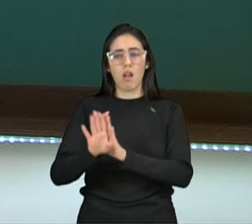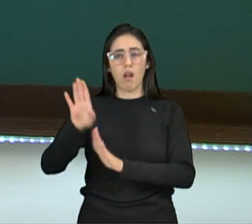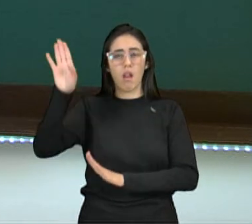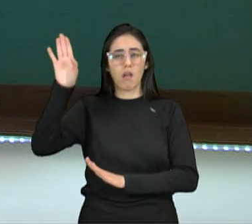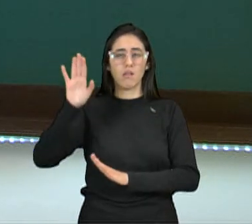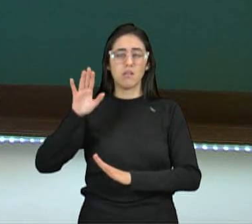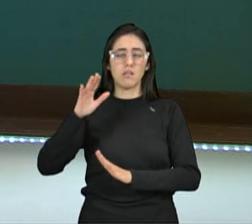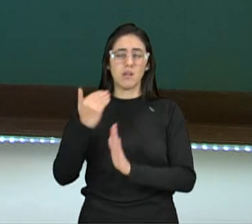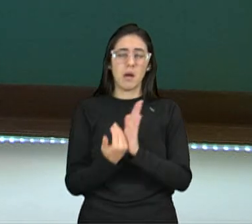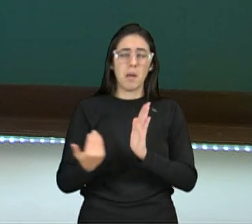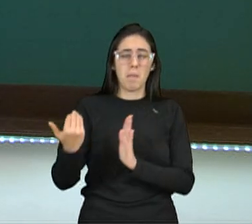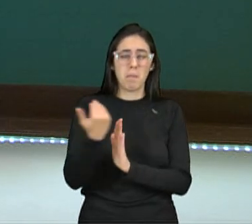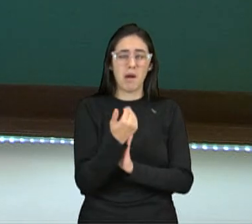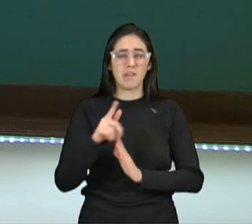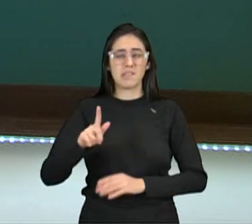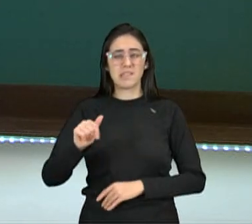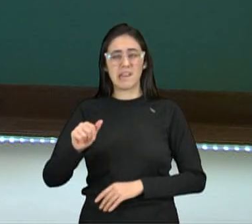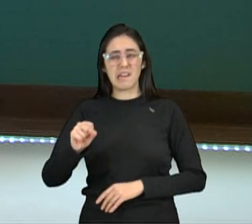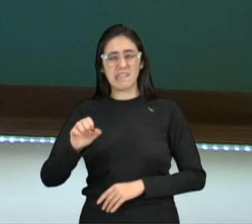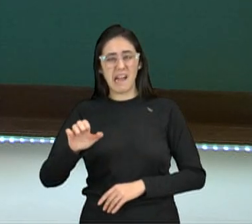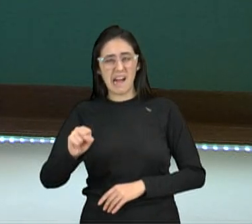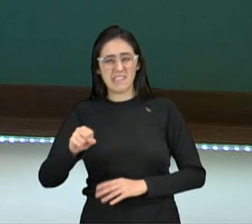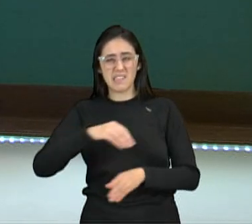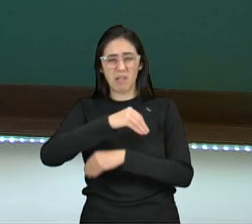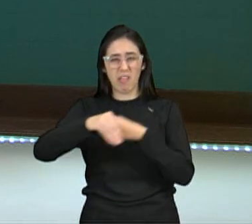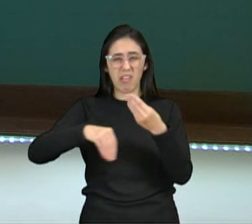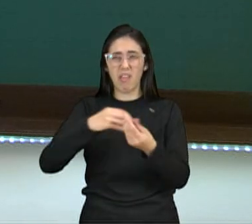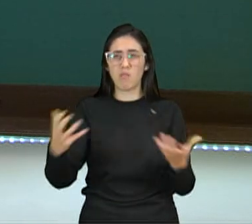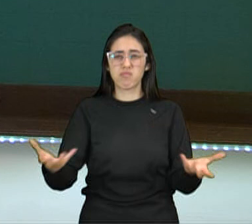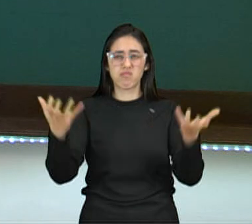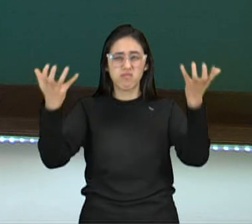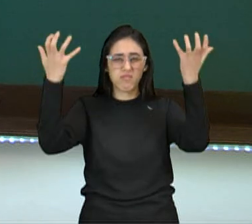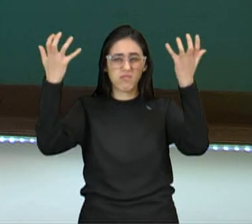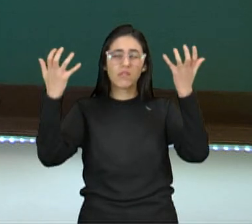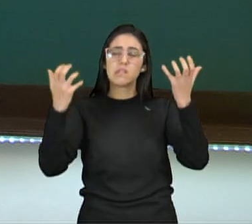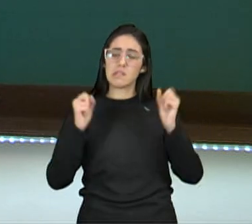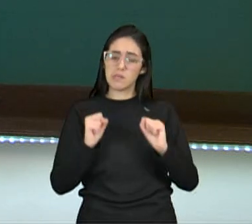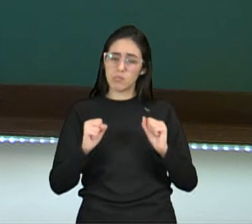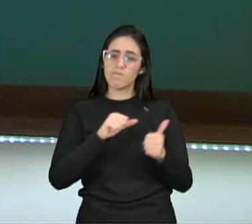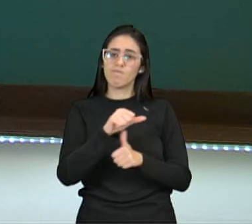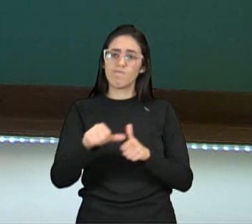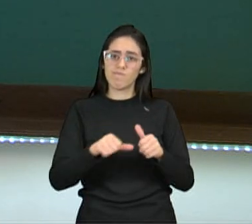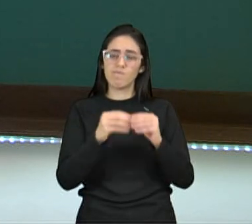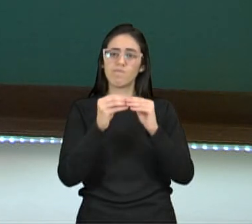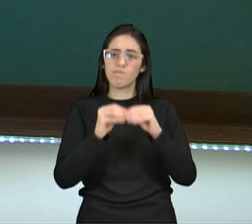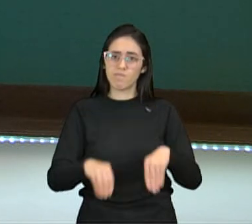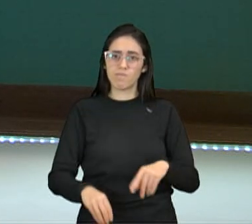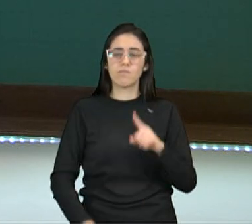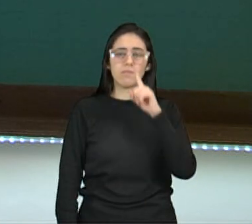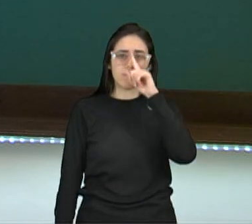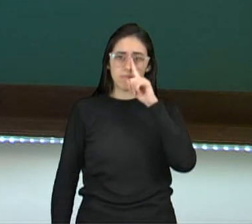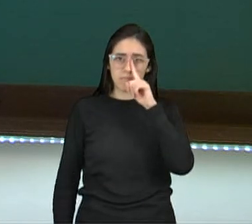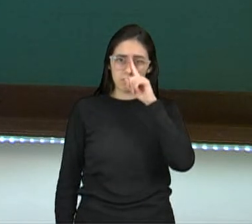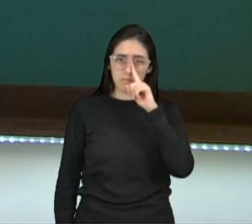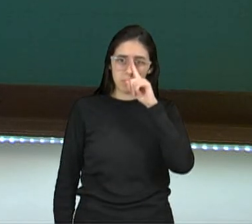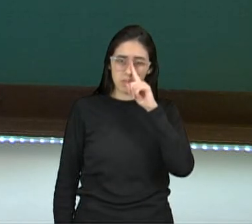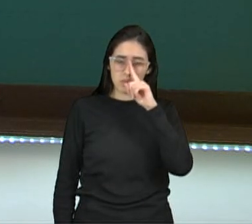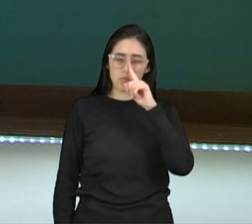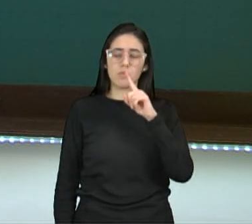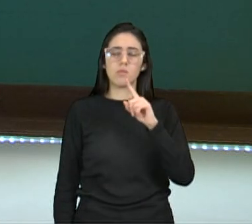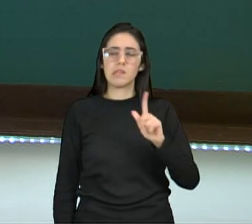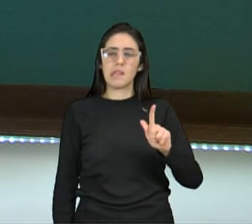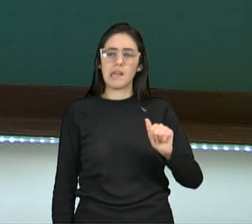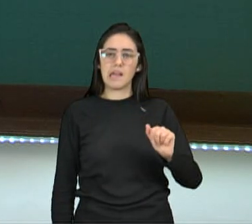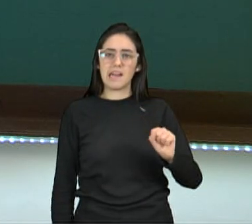de gases, por causa das queimadas, por exemplo, a gente vai ter uma modificação nas características da atmosfera, dos